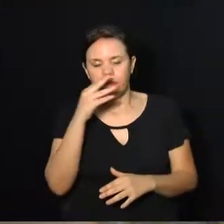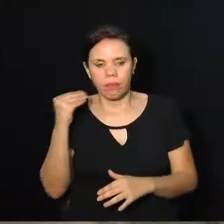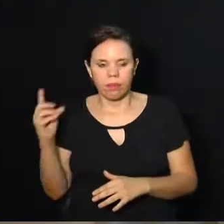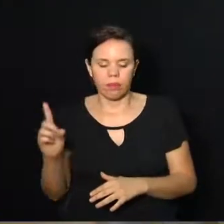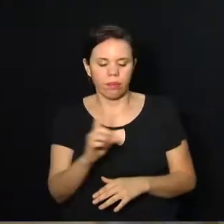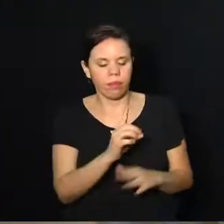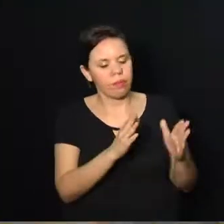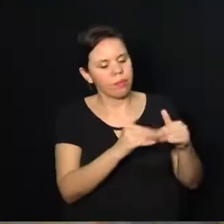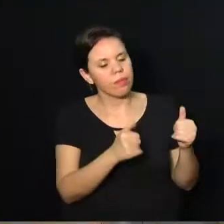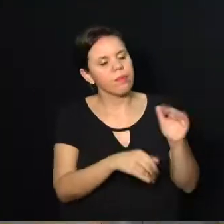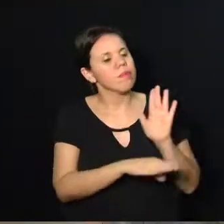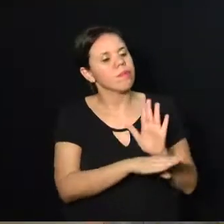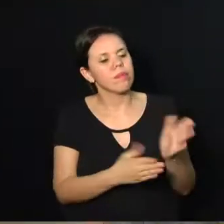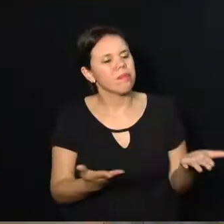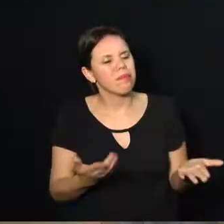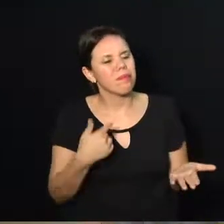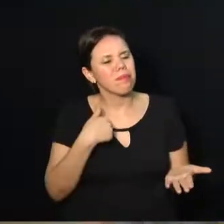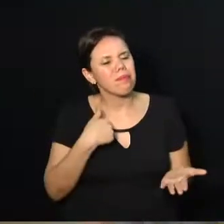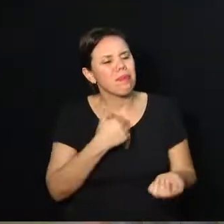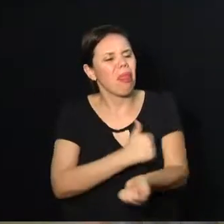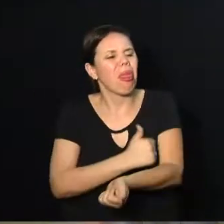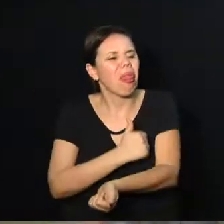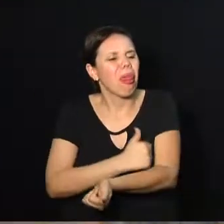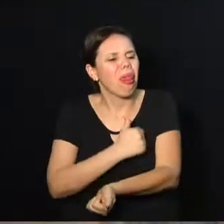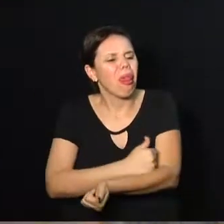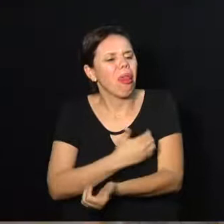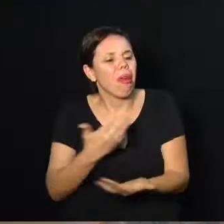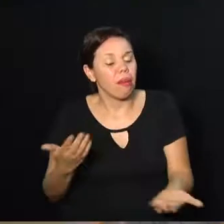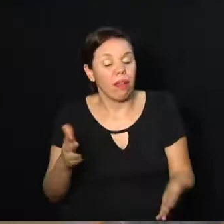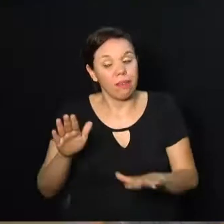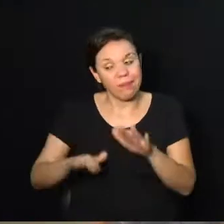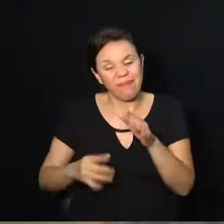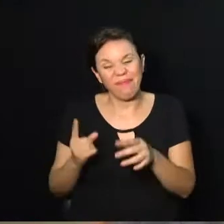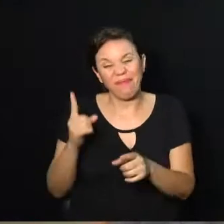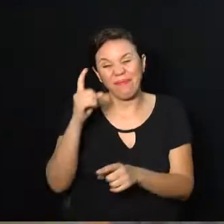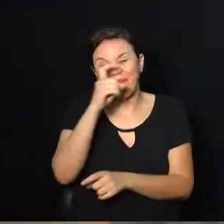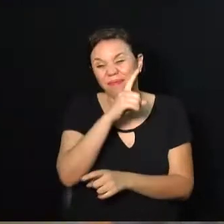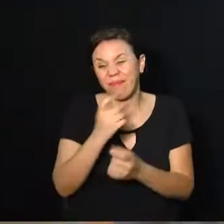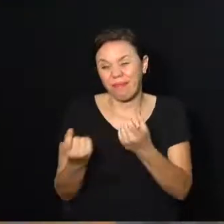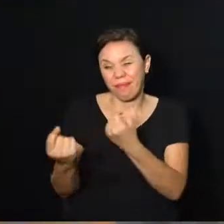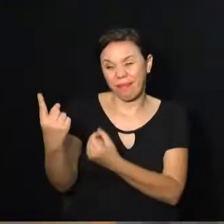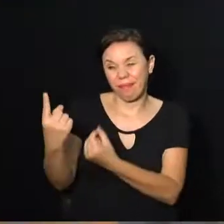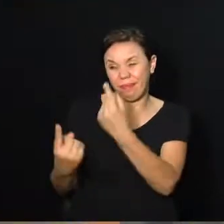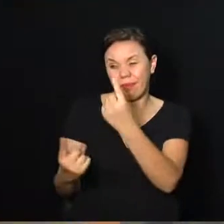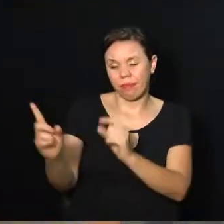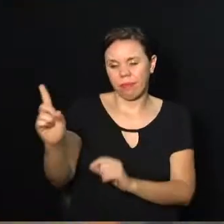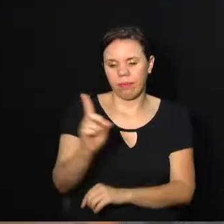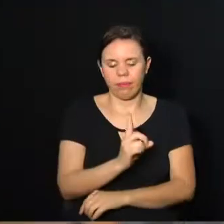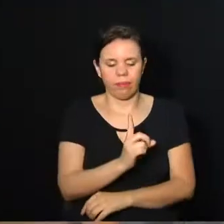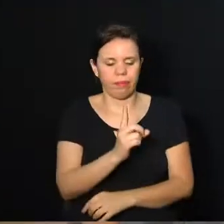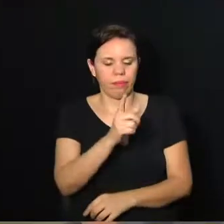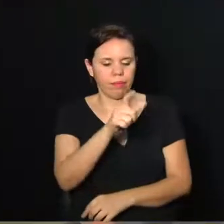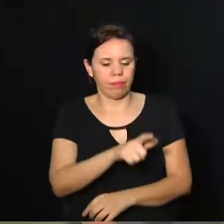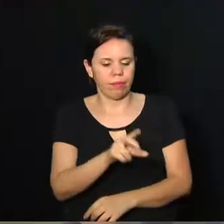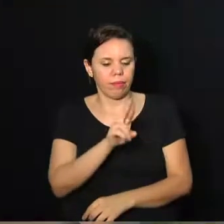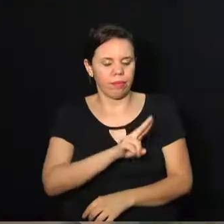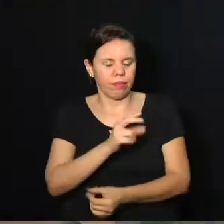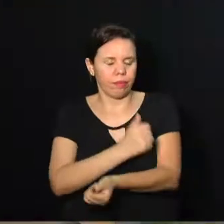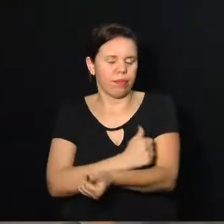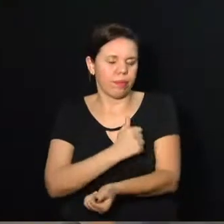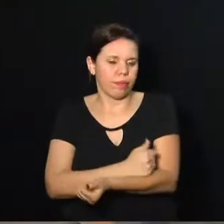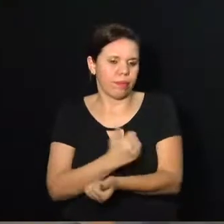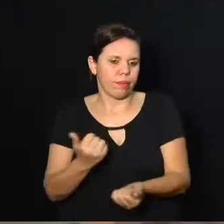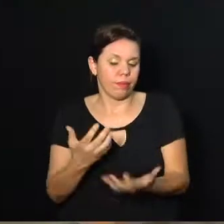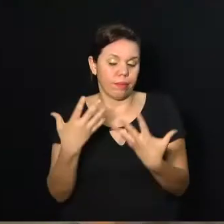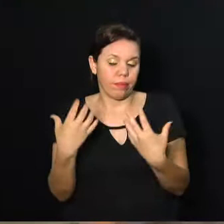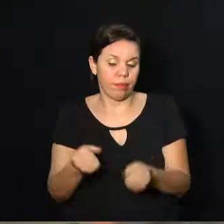pede ajuda porque faz uso de drogas. E é muito raro, né, hoje, a pessoa que utiliza da droga